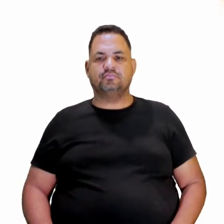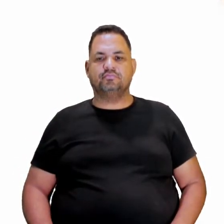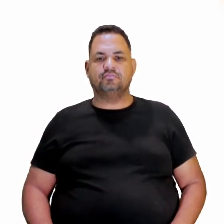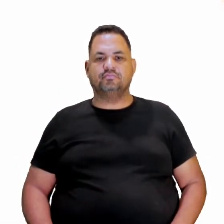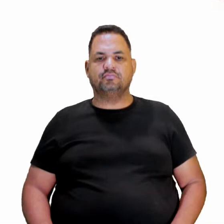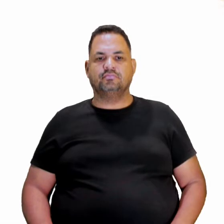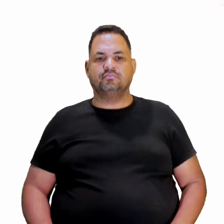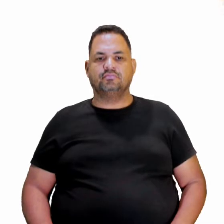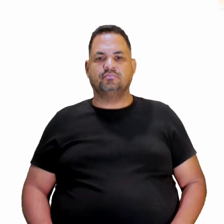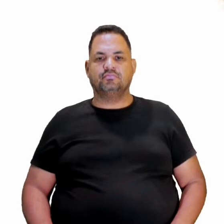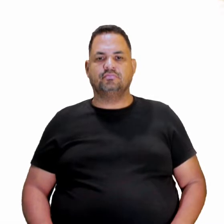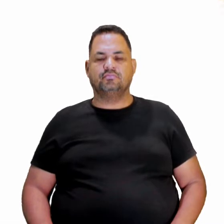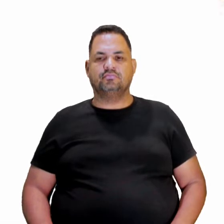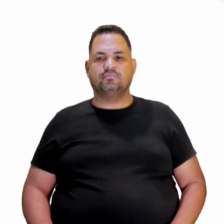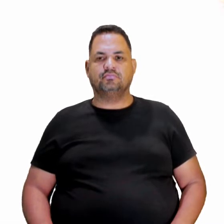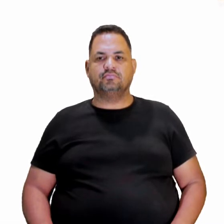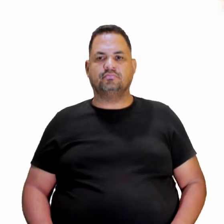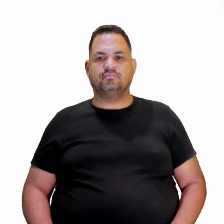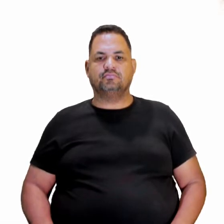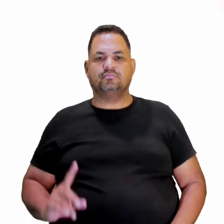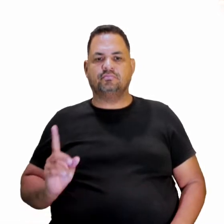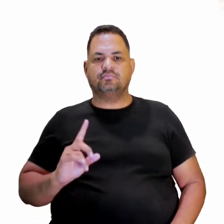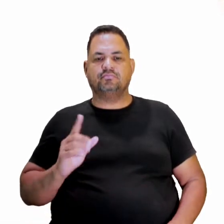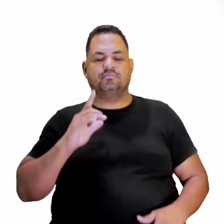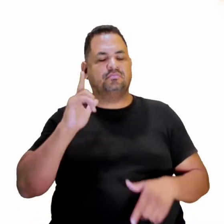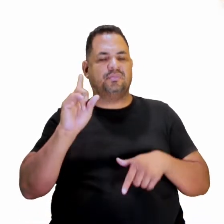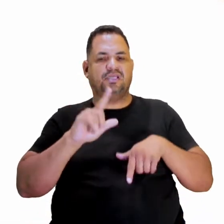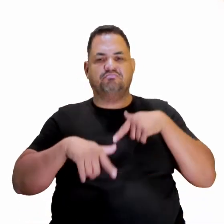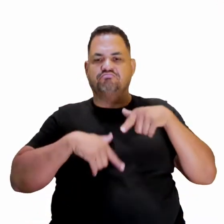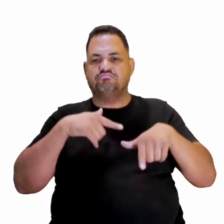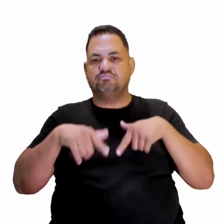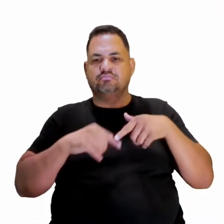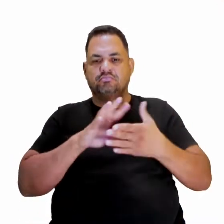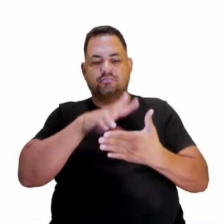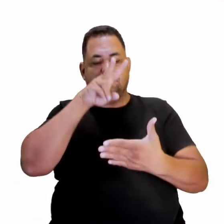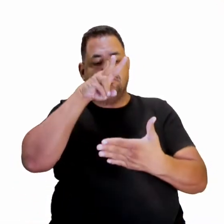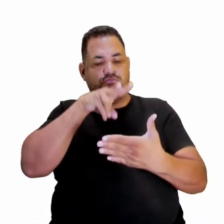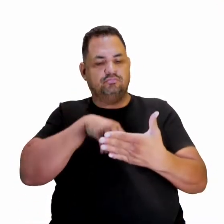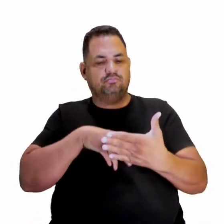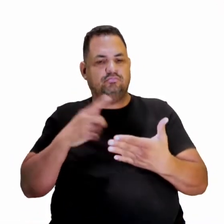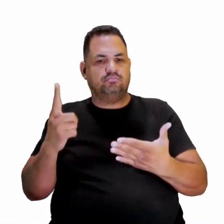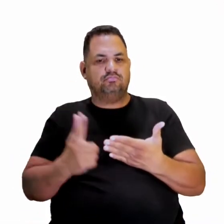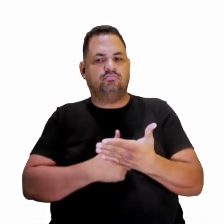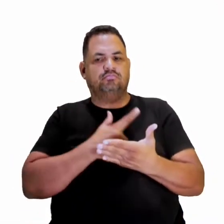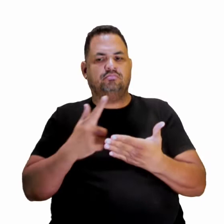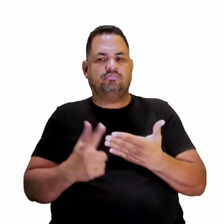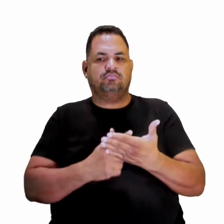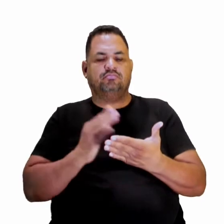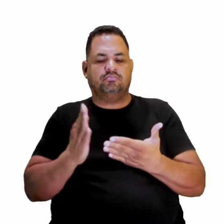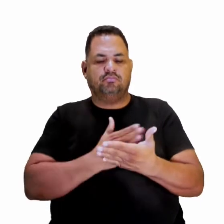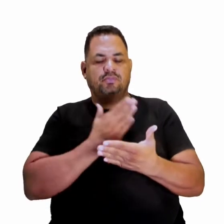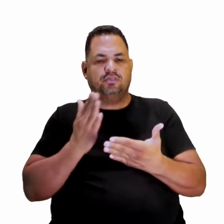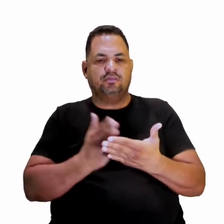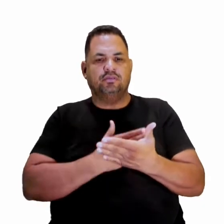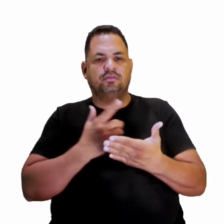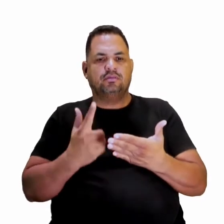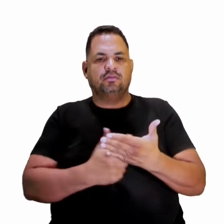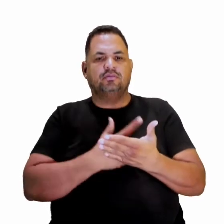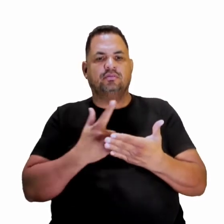I read a book. Não, eu não trabalhei. Eu li um livro. Ou não, eu li um livro.